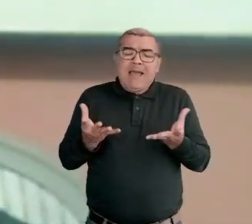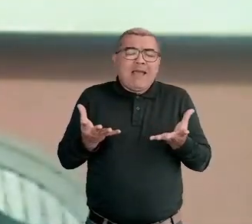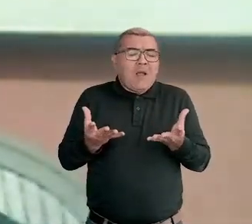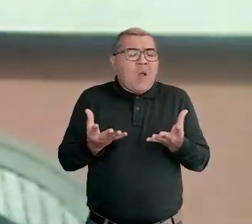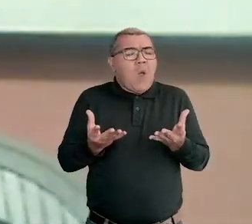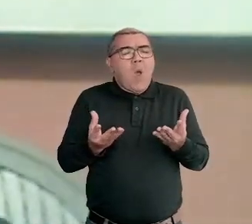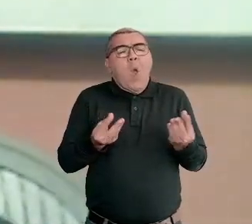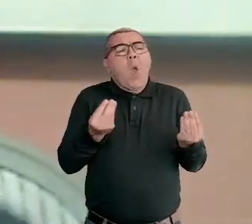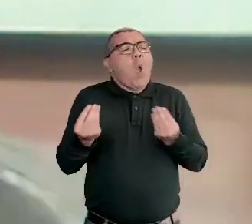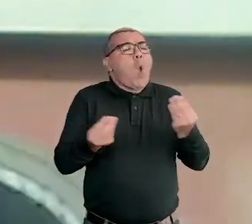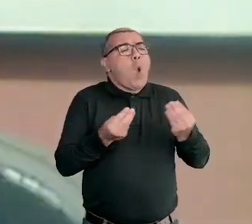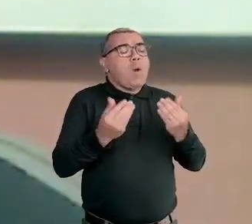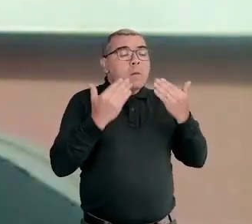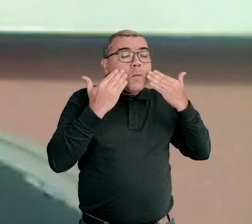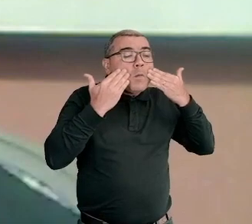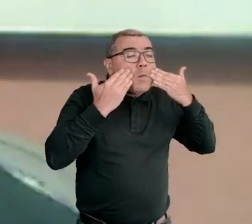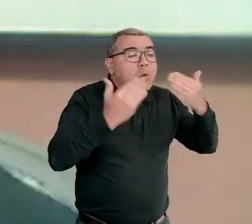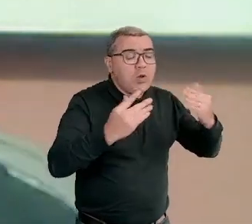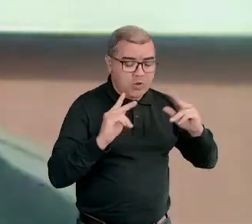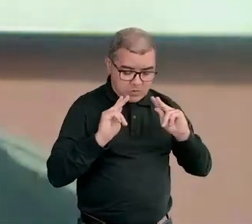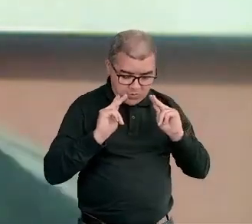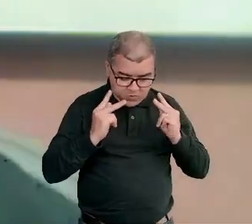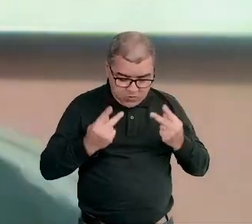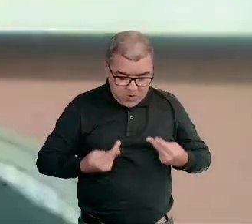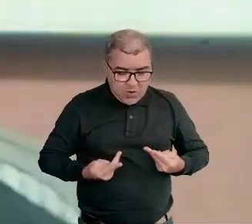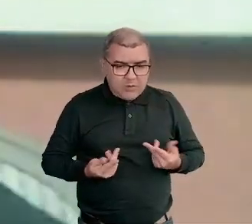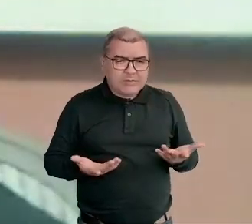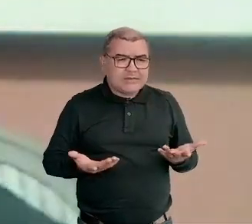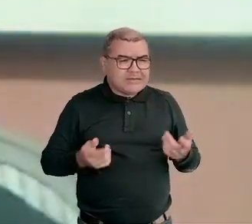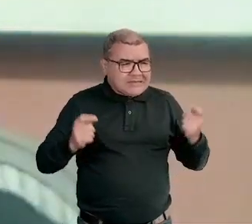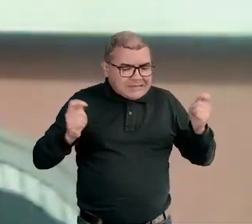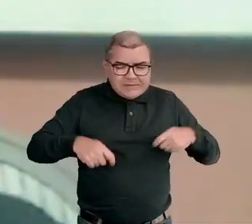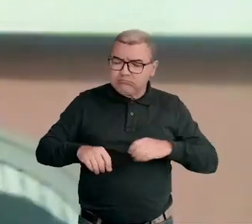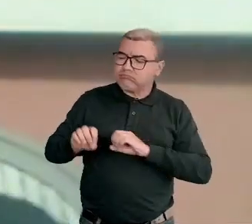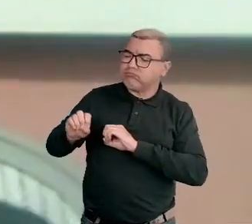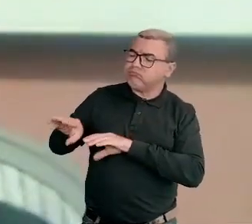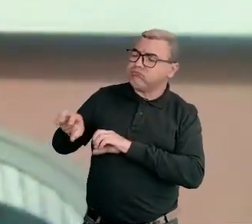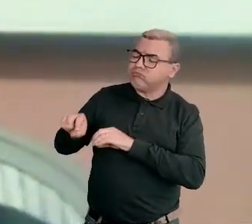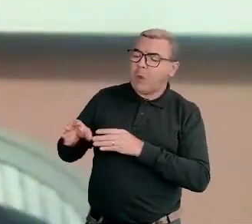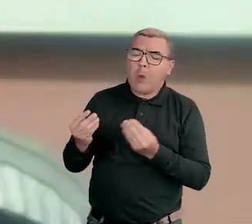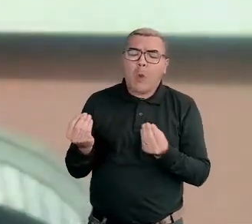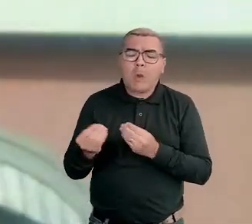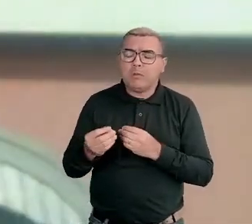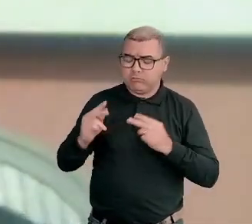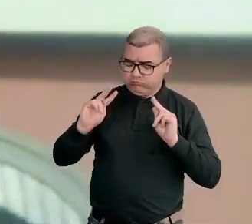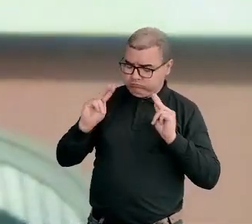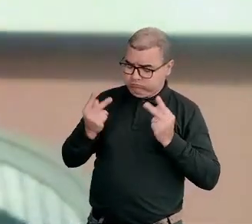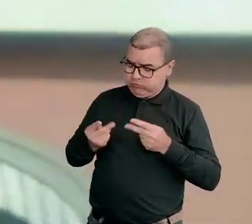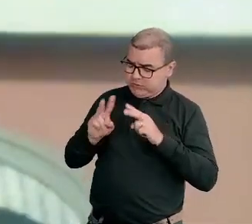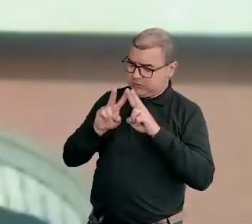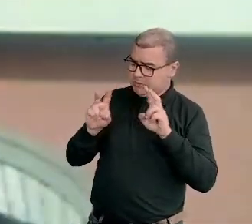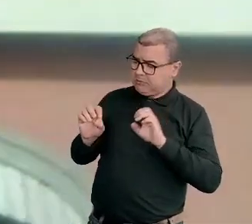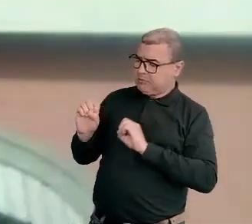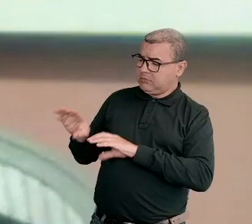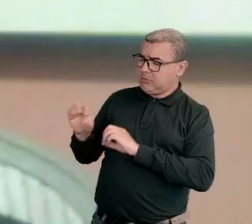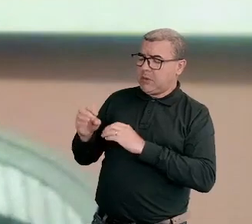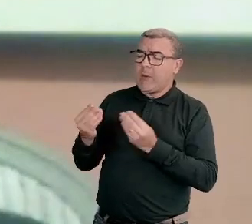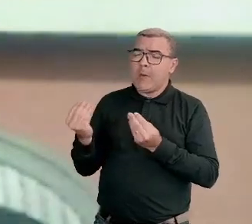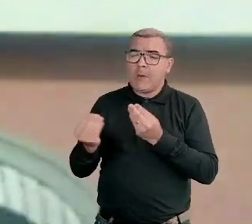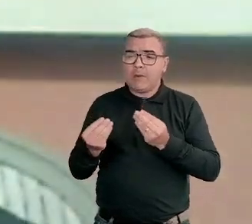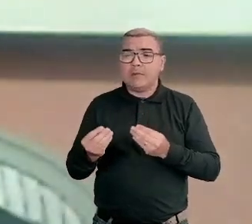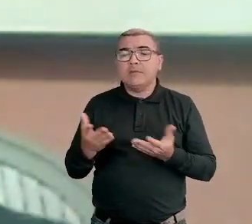as pessoas? Né? Como é que a gente... Isso é algo que a gente possa ensinar? Olha, se nós ouvirmos os